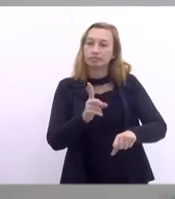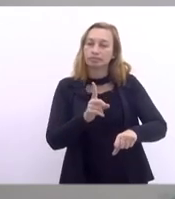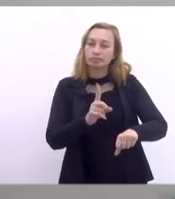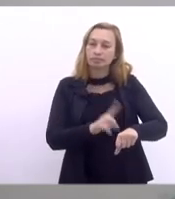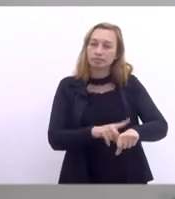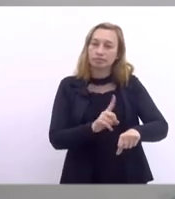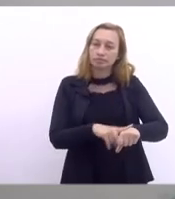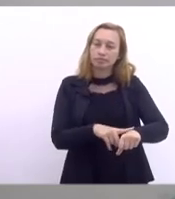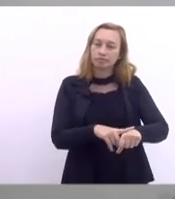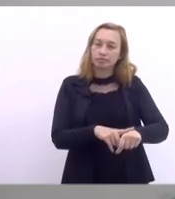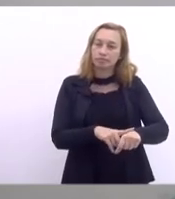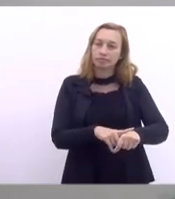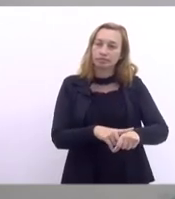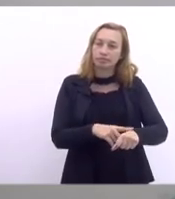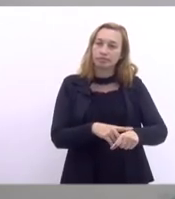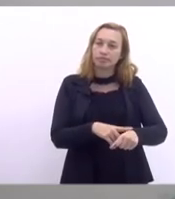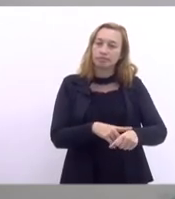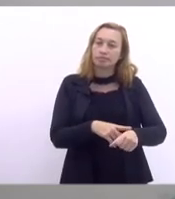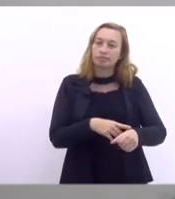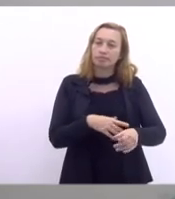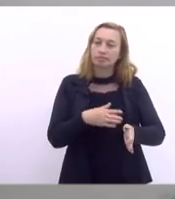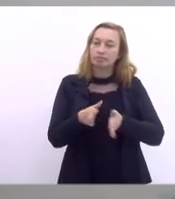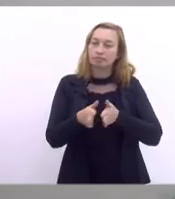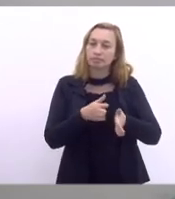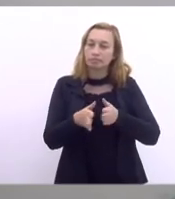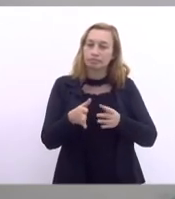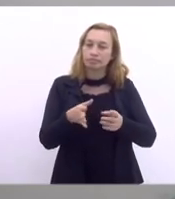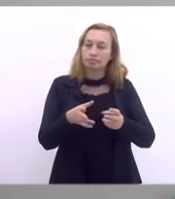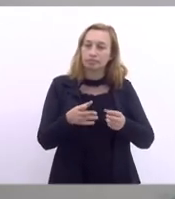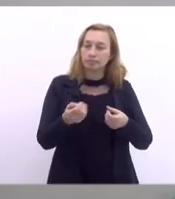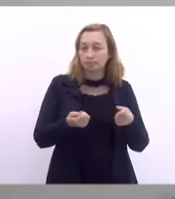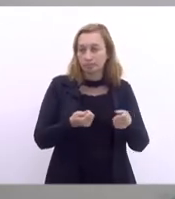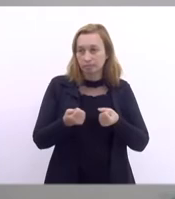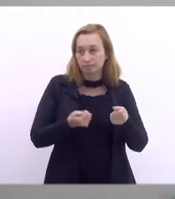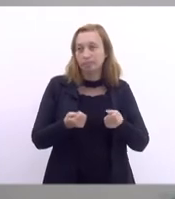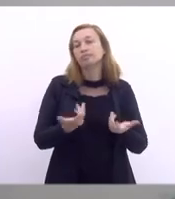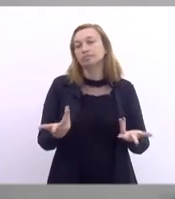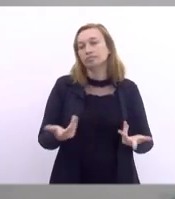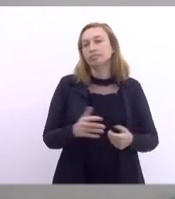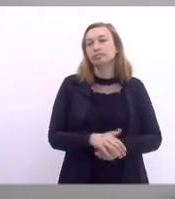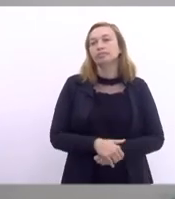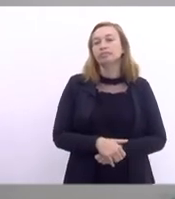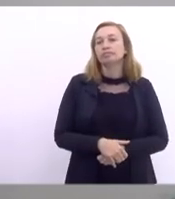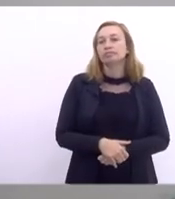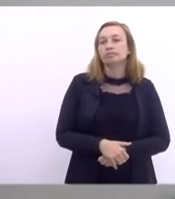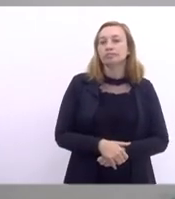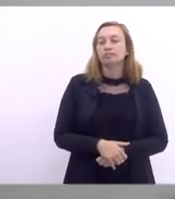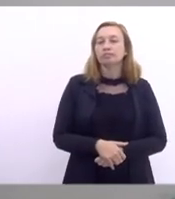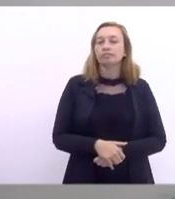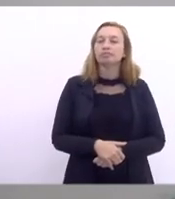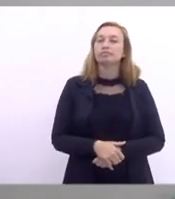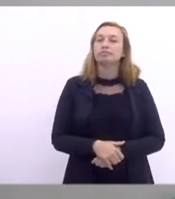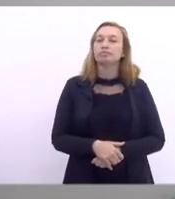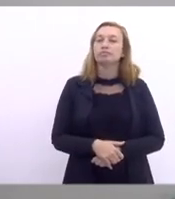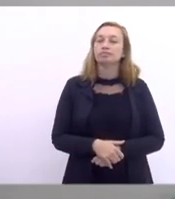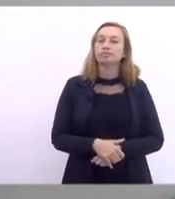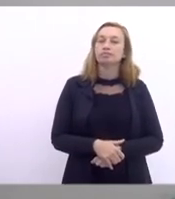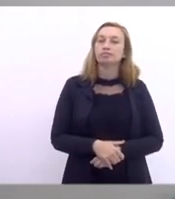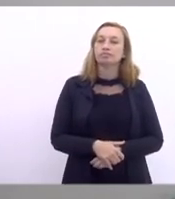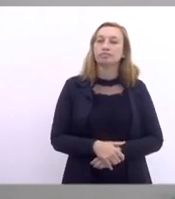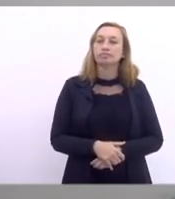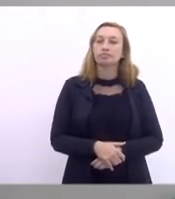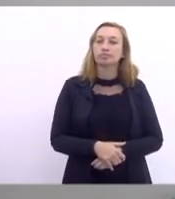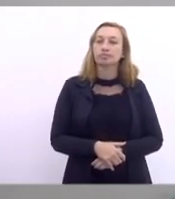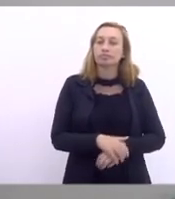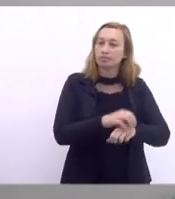passar para o jetado ao longo dessa vida hoje é fluxo de veículos EA composição do fluxo porque